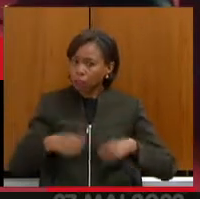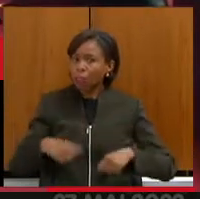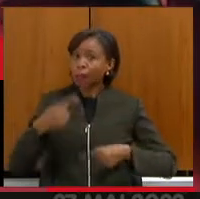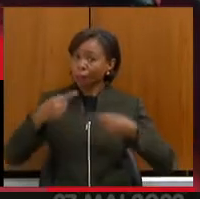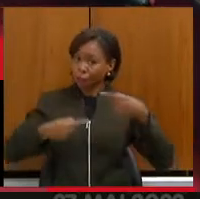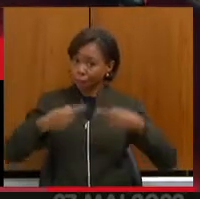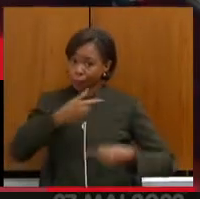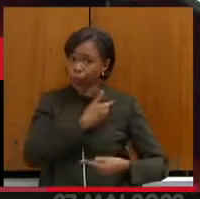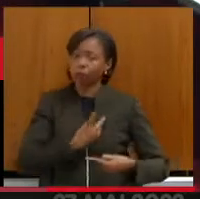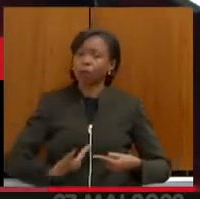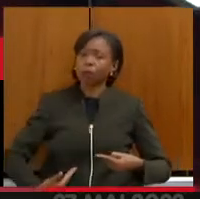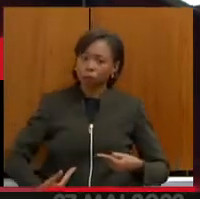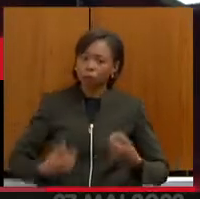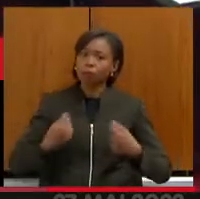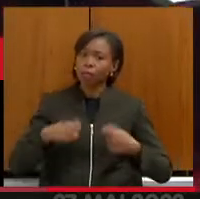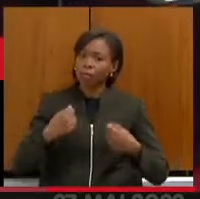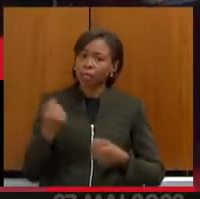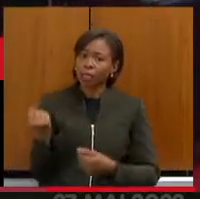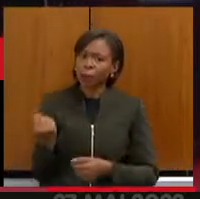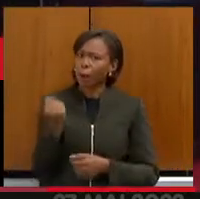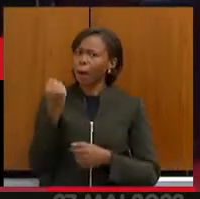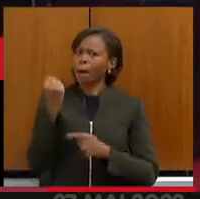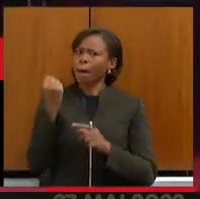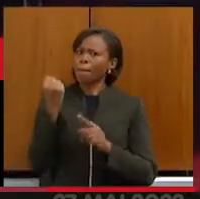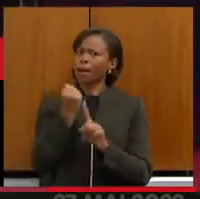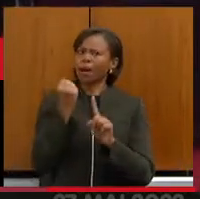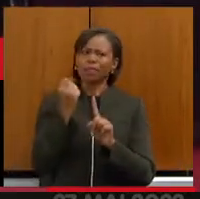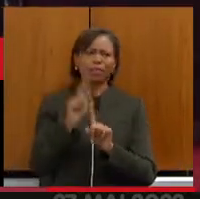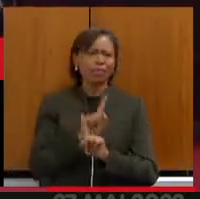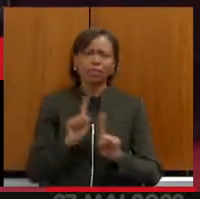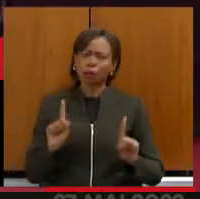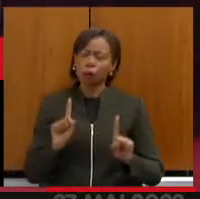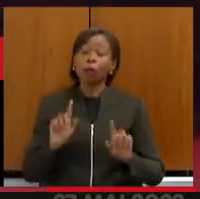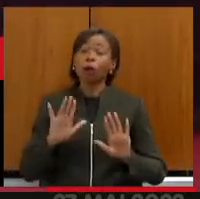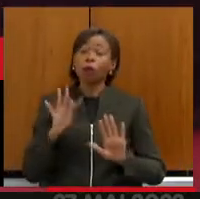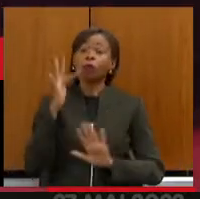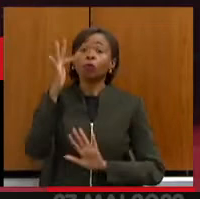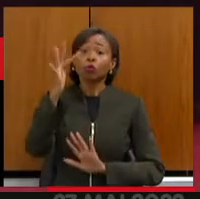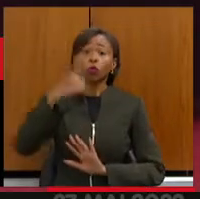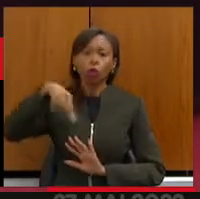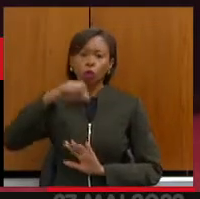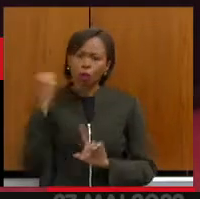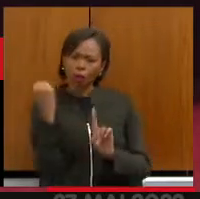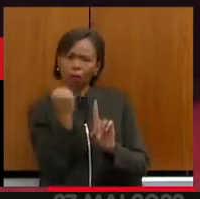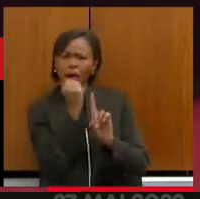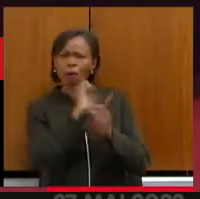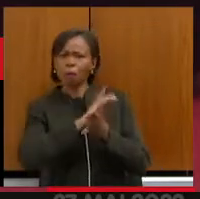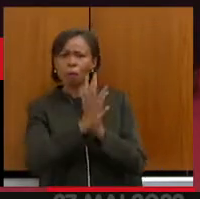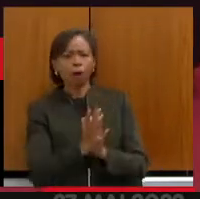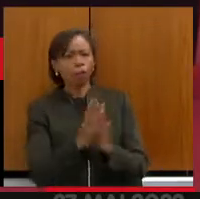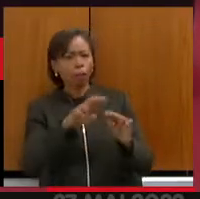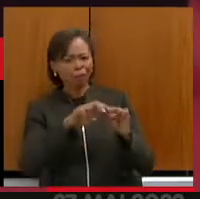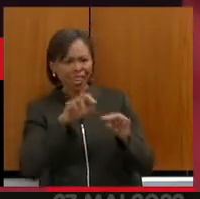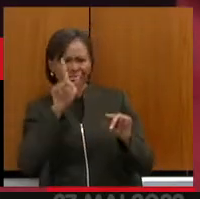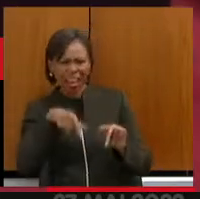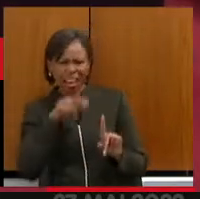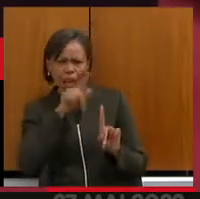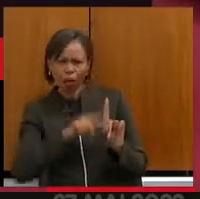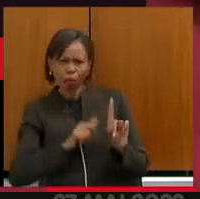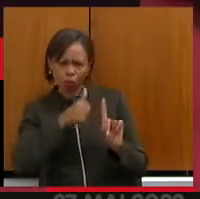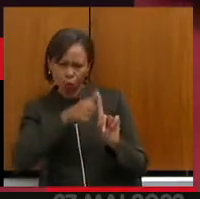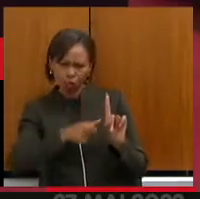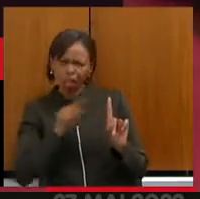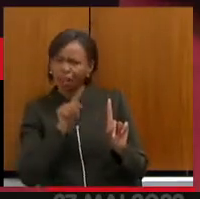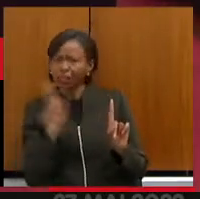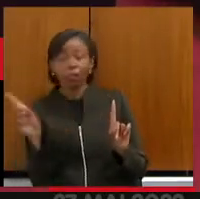pública que não nos mate haverá de chegar um dia e que a gente não vai ser morta nós temos mulheres haverá